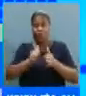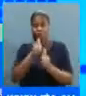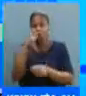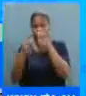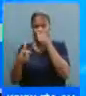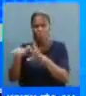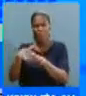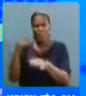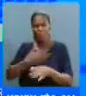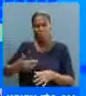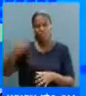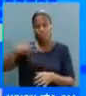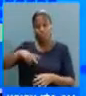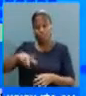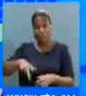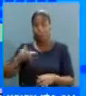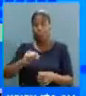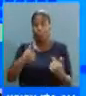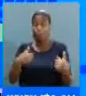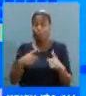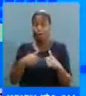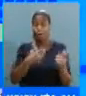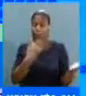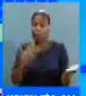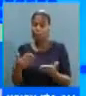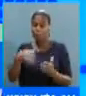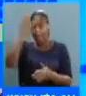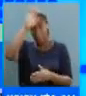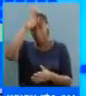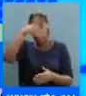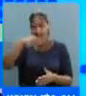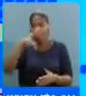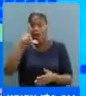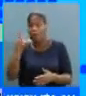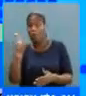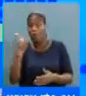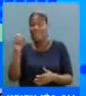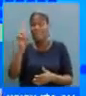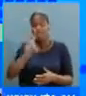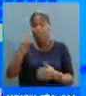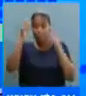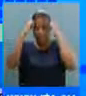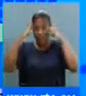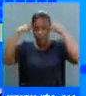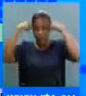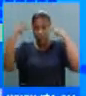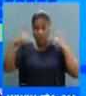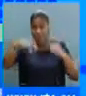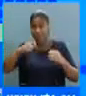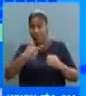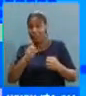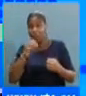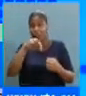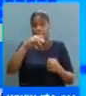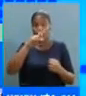das Colónias Portuguesas e da audiência do Papa Paulo VI a Amílcar Cabral, Agostinho Neto e Marcelino dos Santos.